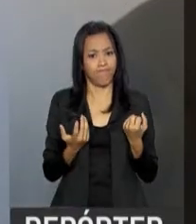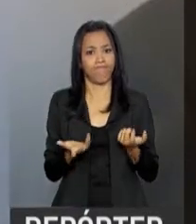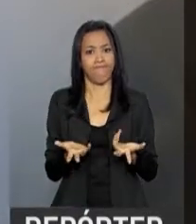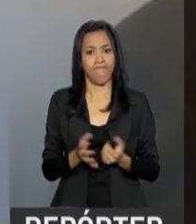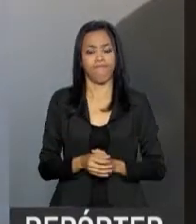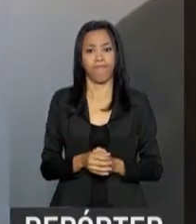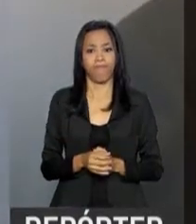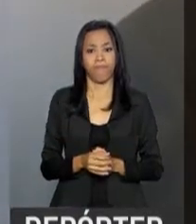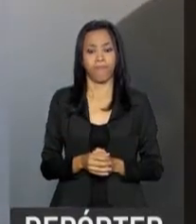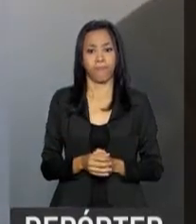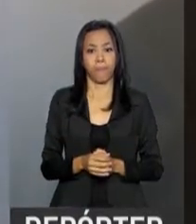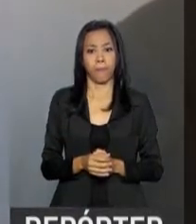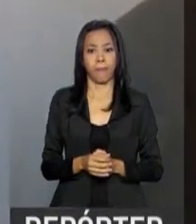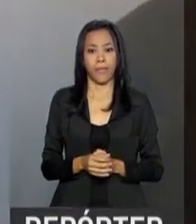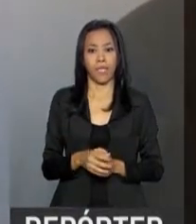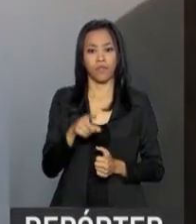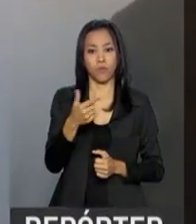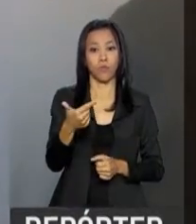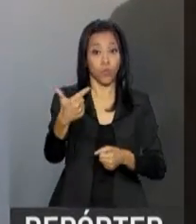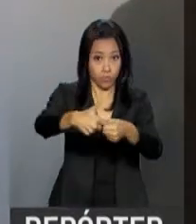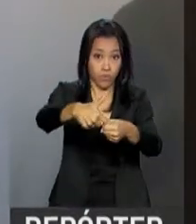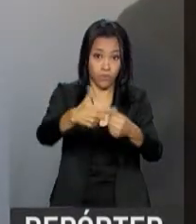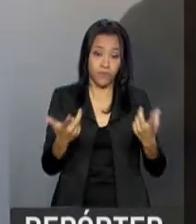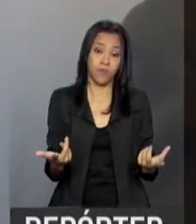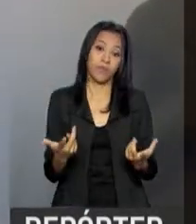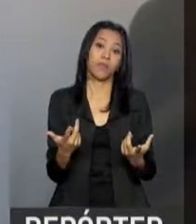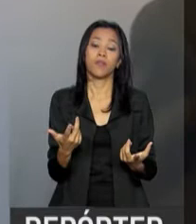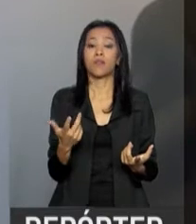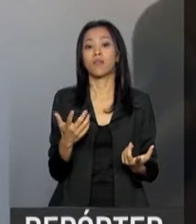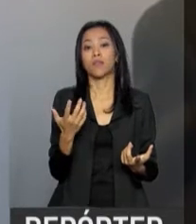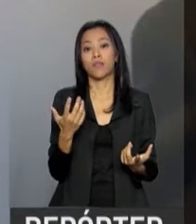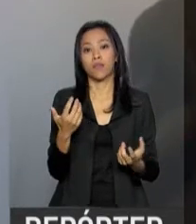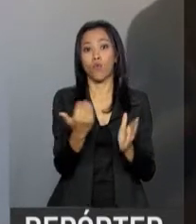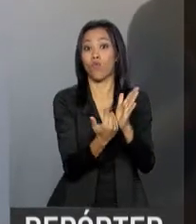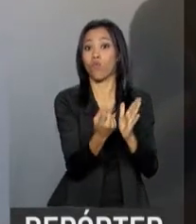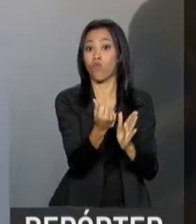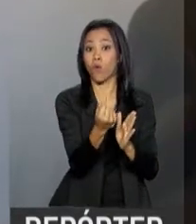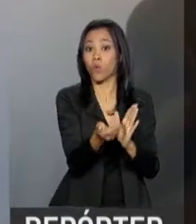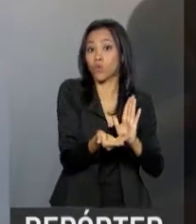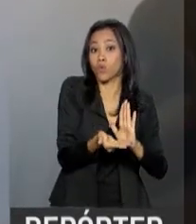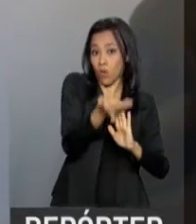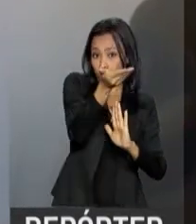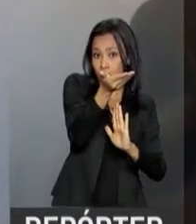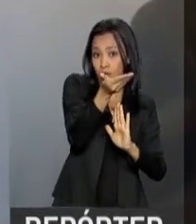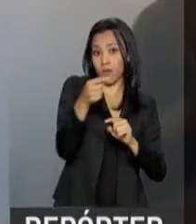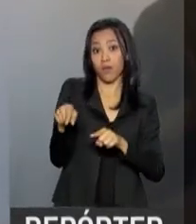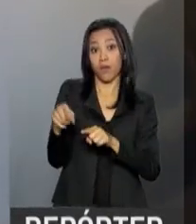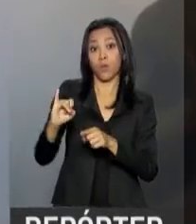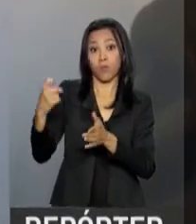no combustível que na medida que sobe o preço do combustível à tributação